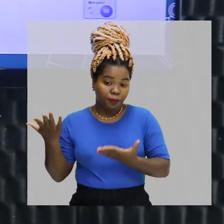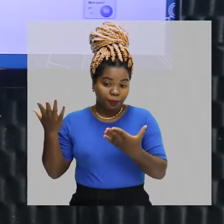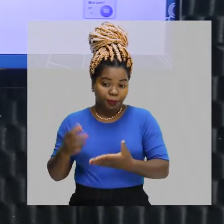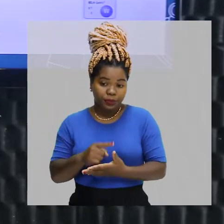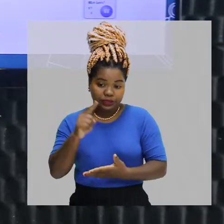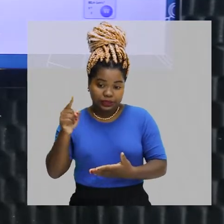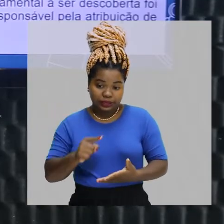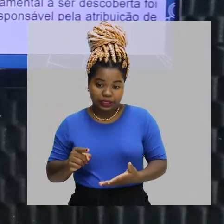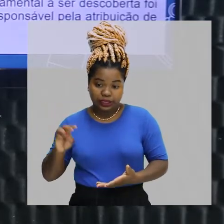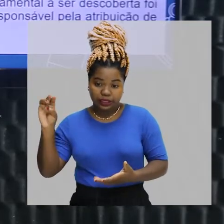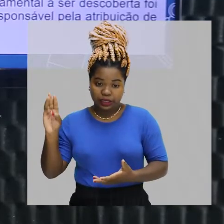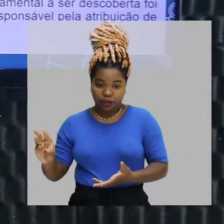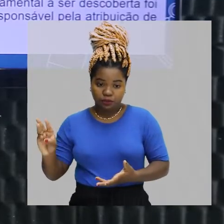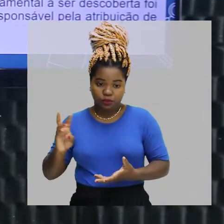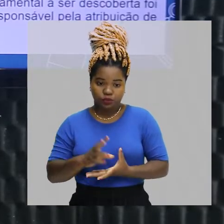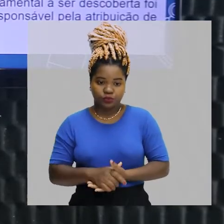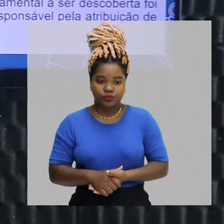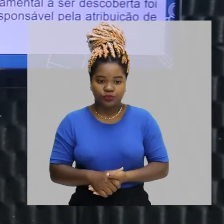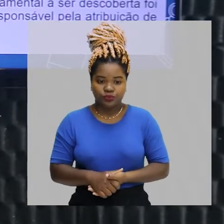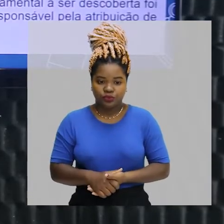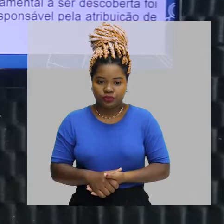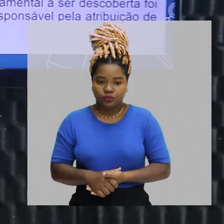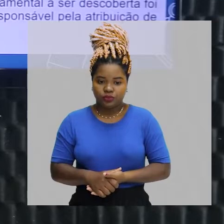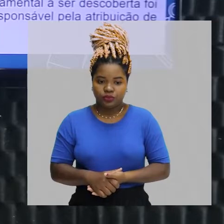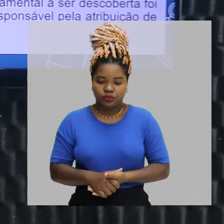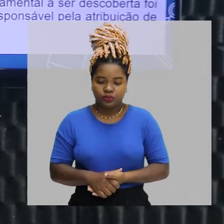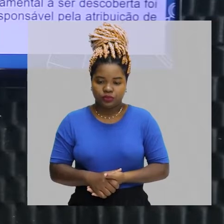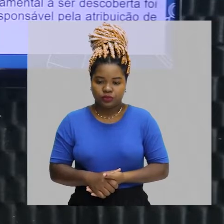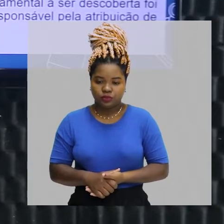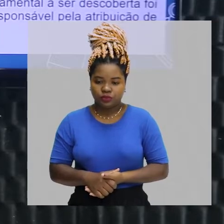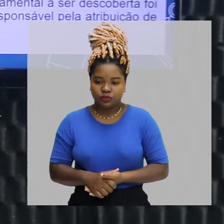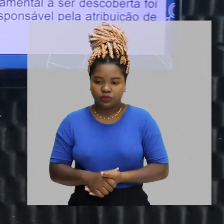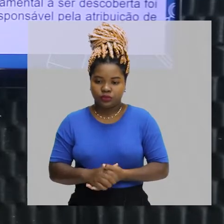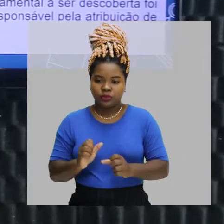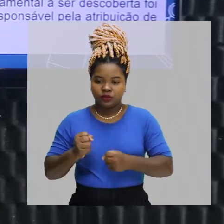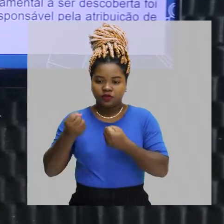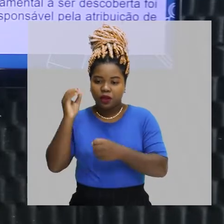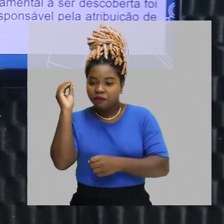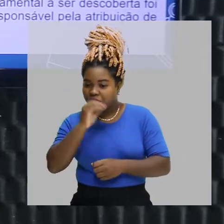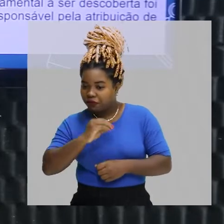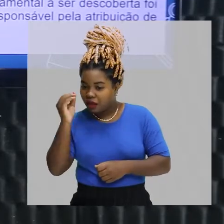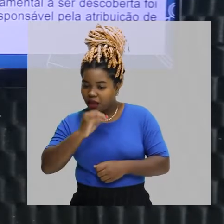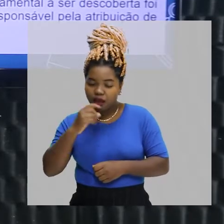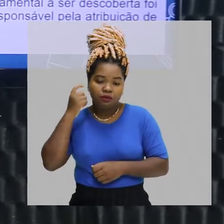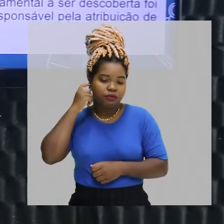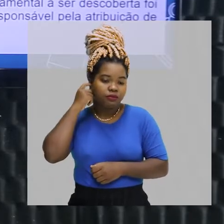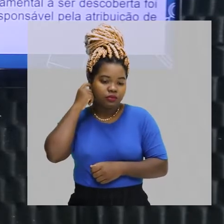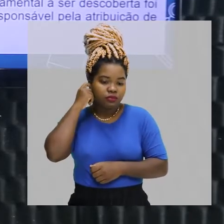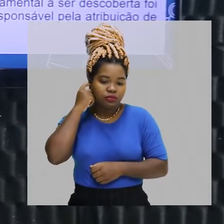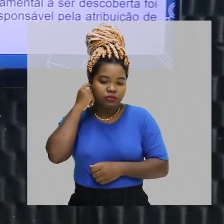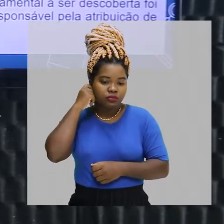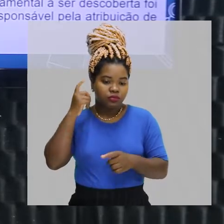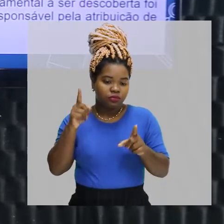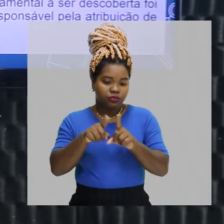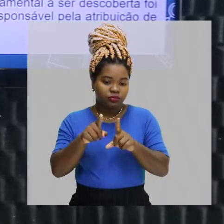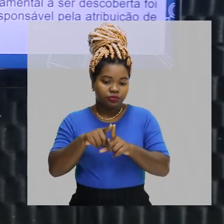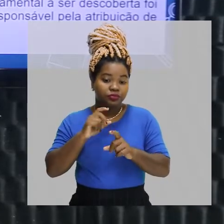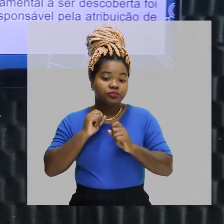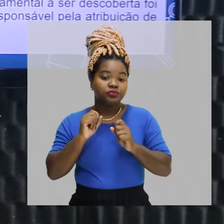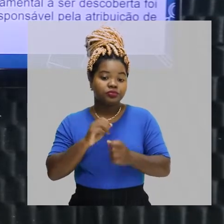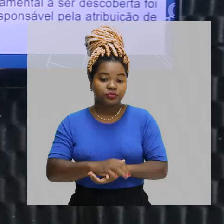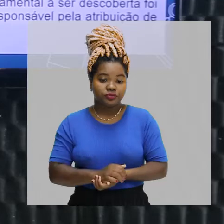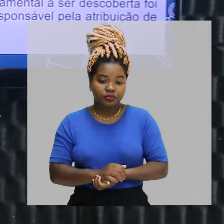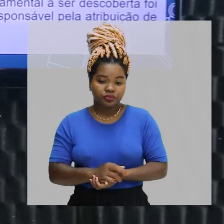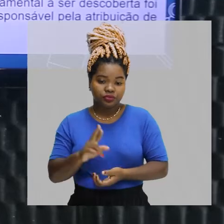W, tá ok? São partículas mediadoras da força fraca, certo? Que está presente